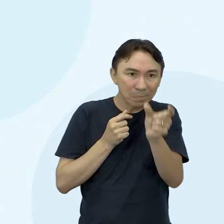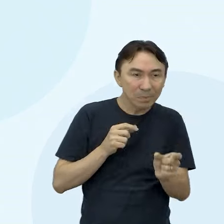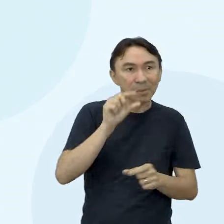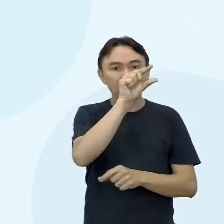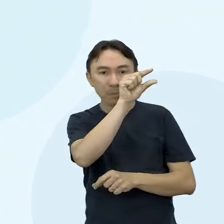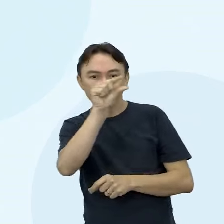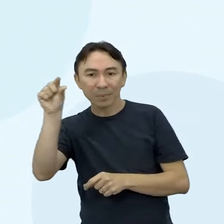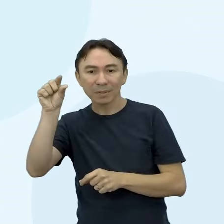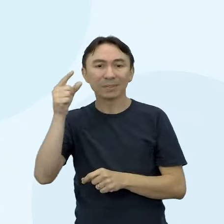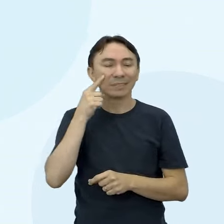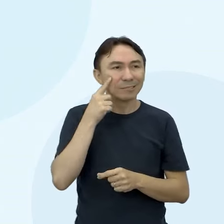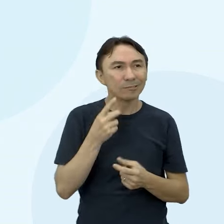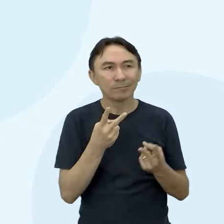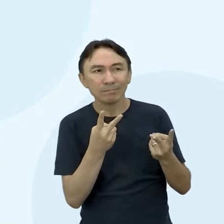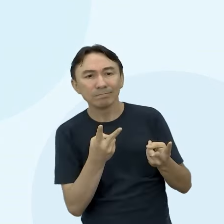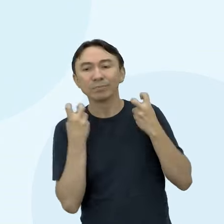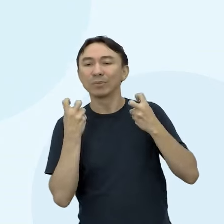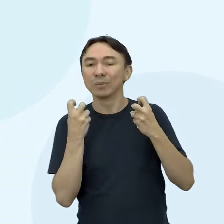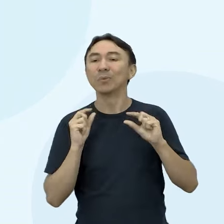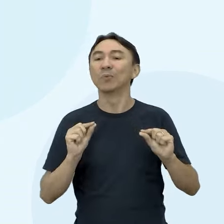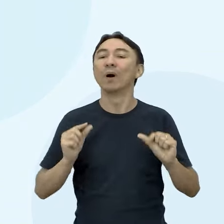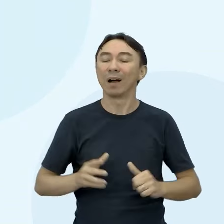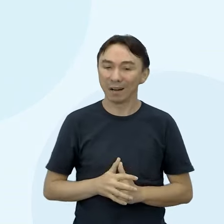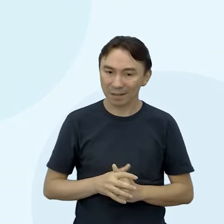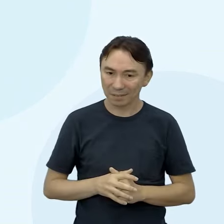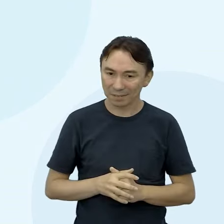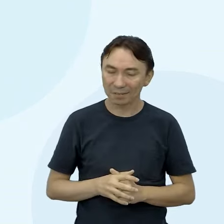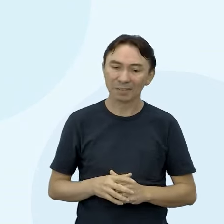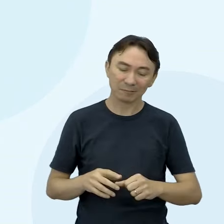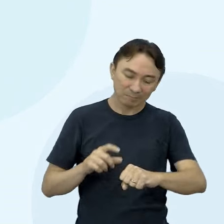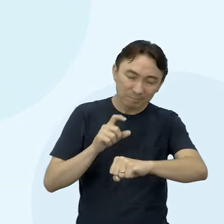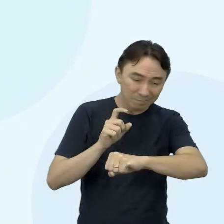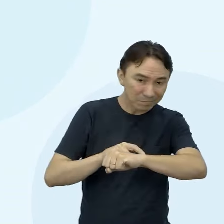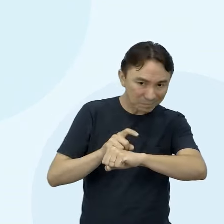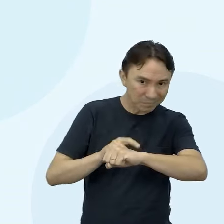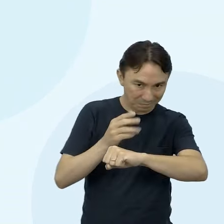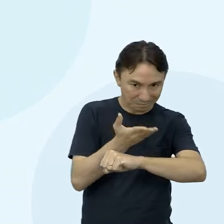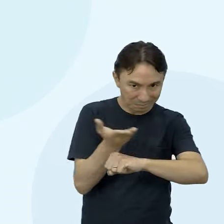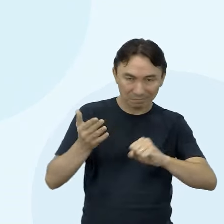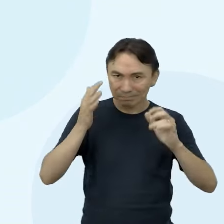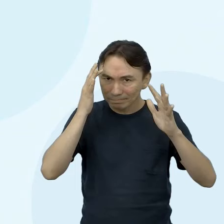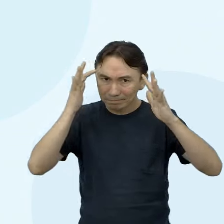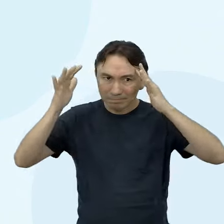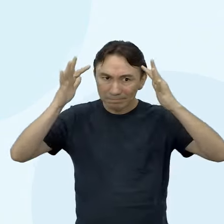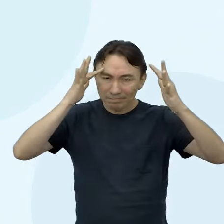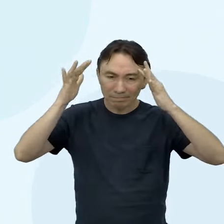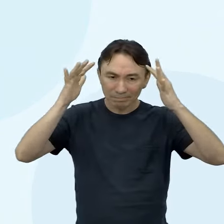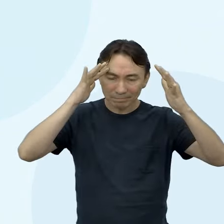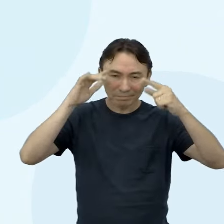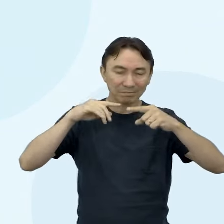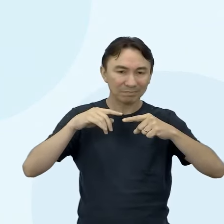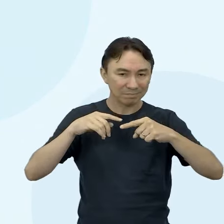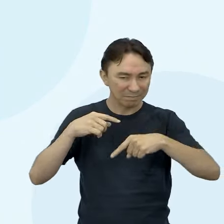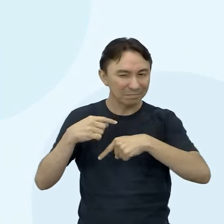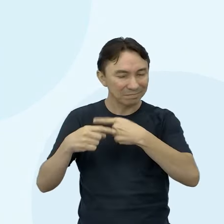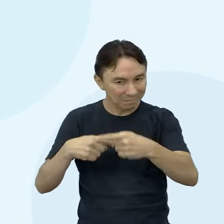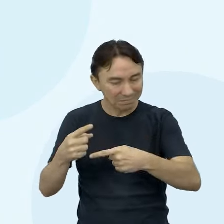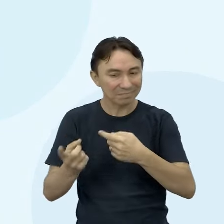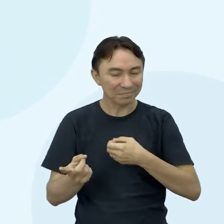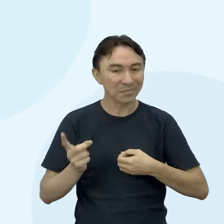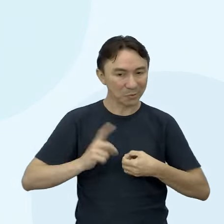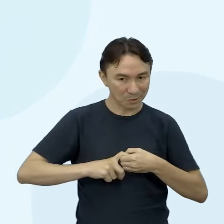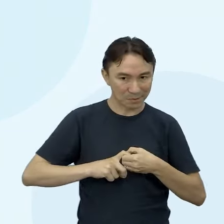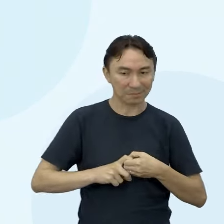linhas, o que você observa? A gente vai dar um tempo para vocês pensarem sobre todas essas questões e analisarem